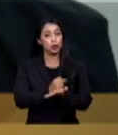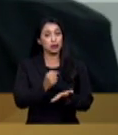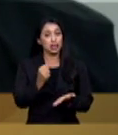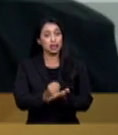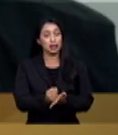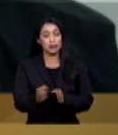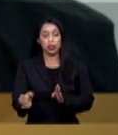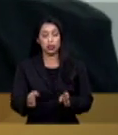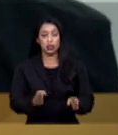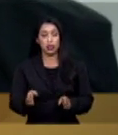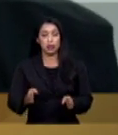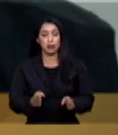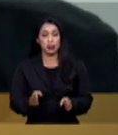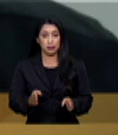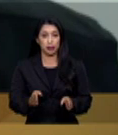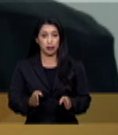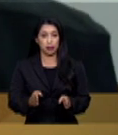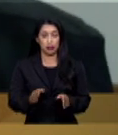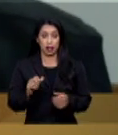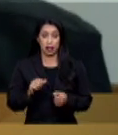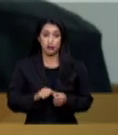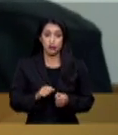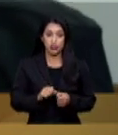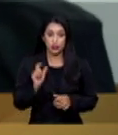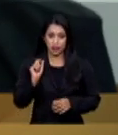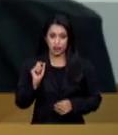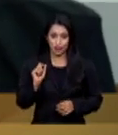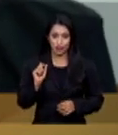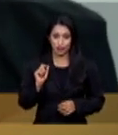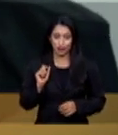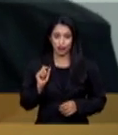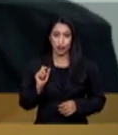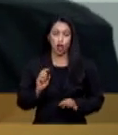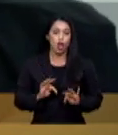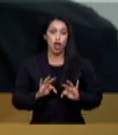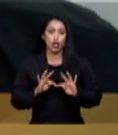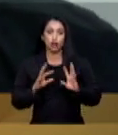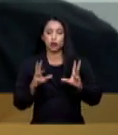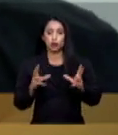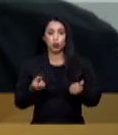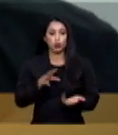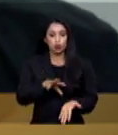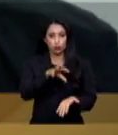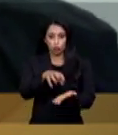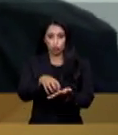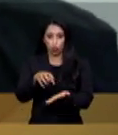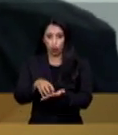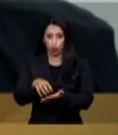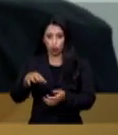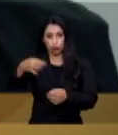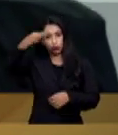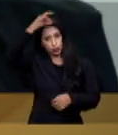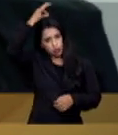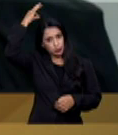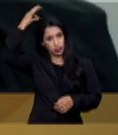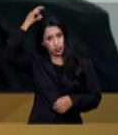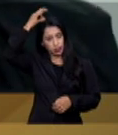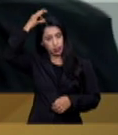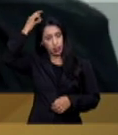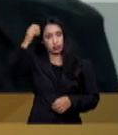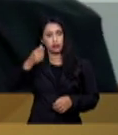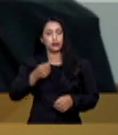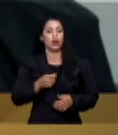contratações temporárias. E o que foi que ela fez? Ela disse o seguinte: todos os órgãos e entidades do Espírito Santo deveriam